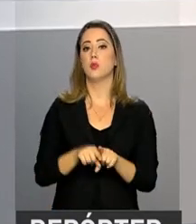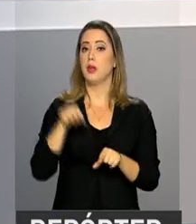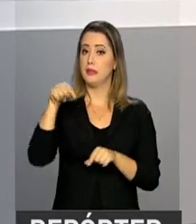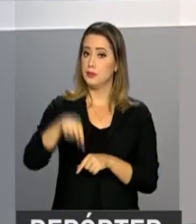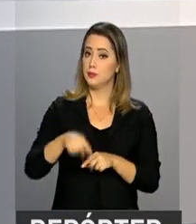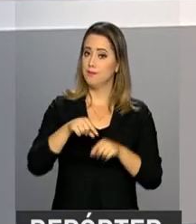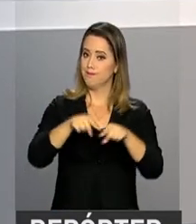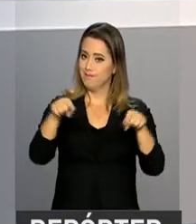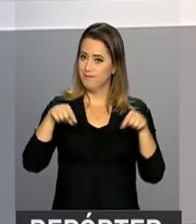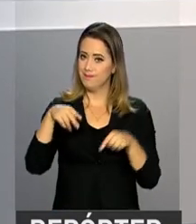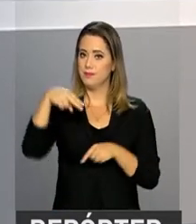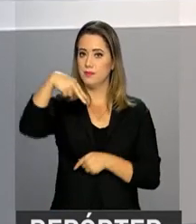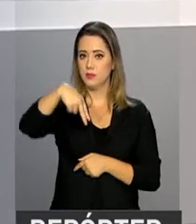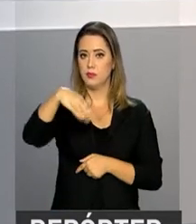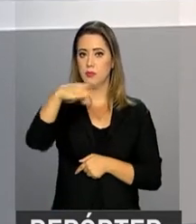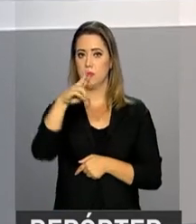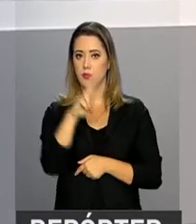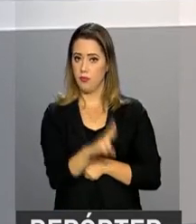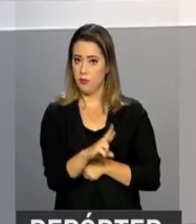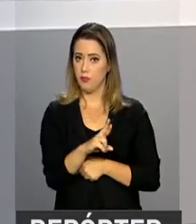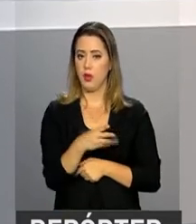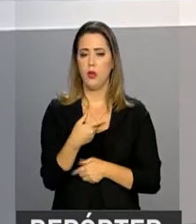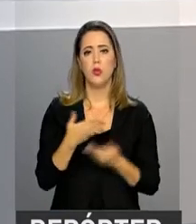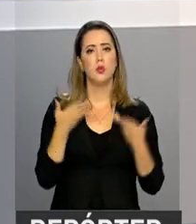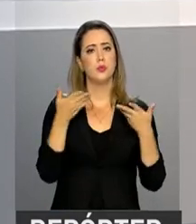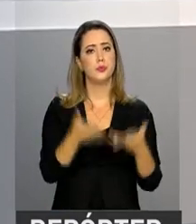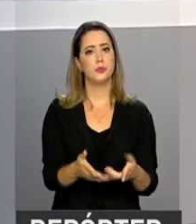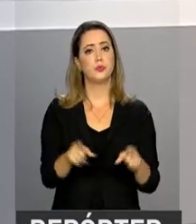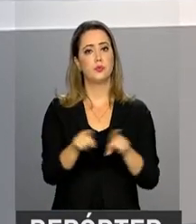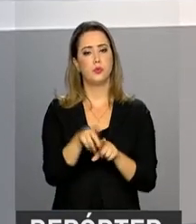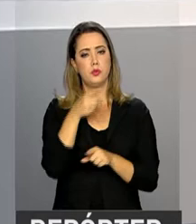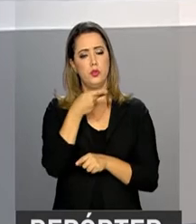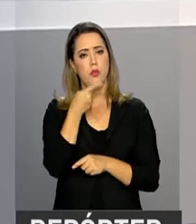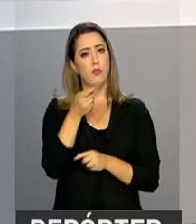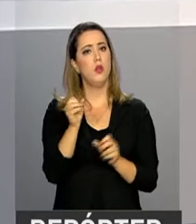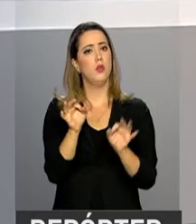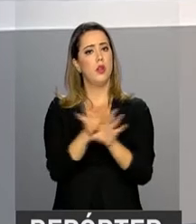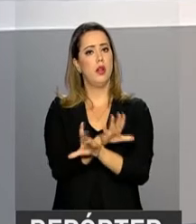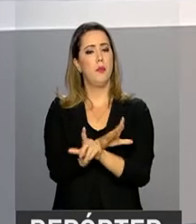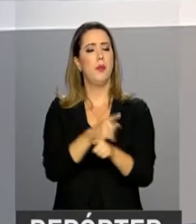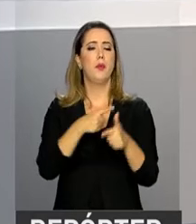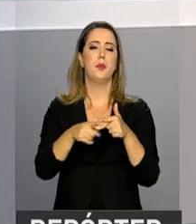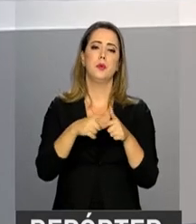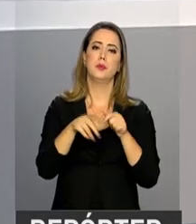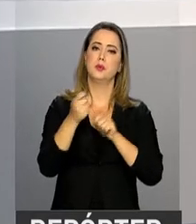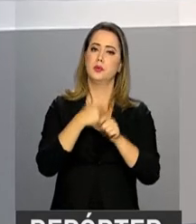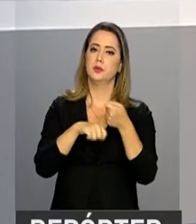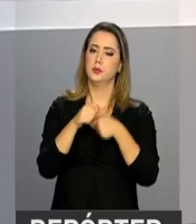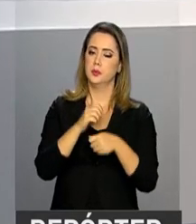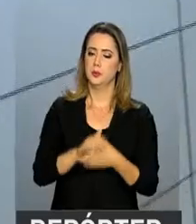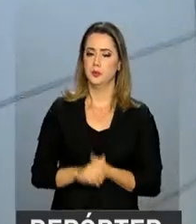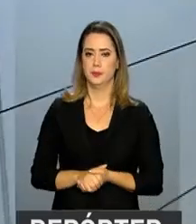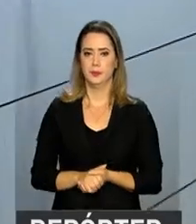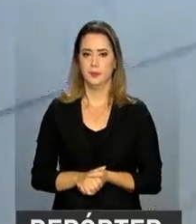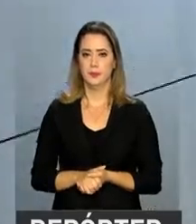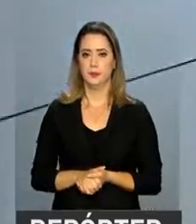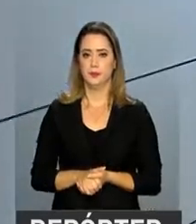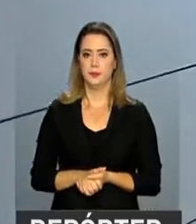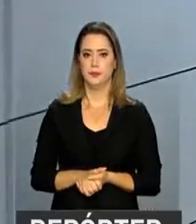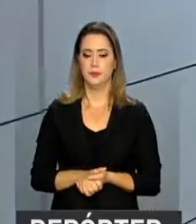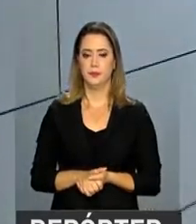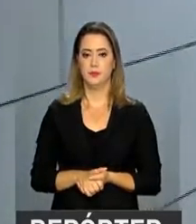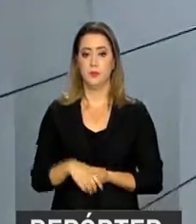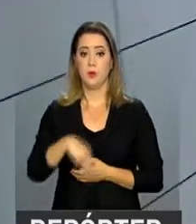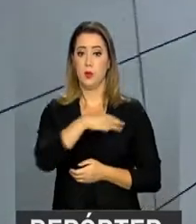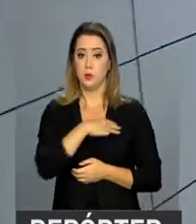nbr durante a entrevista o ministro disse que a crise já acabou ea economia do brasil está crescendo o